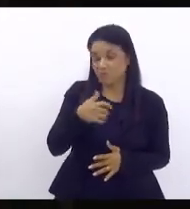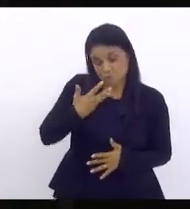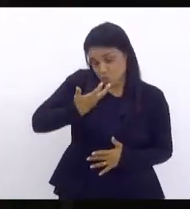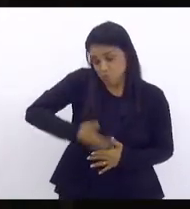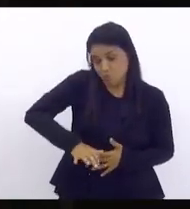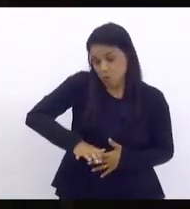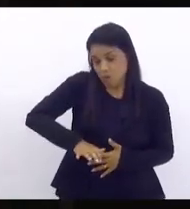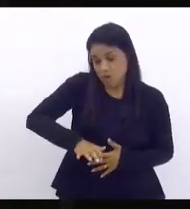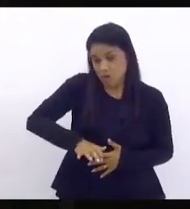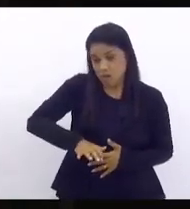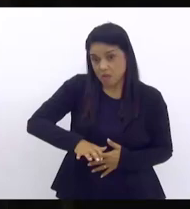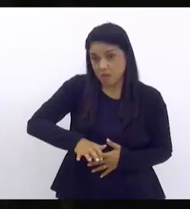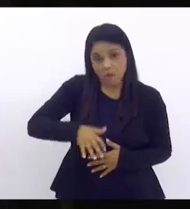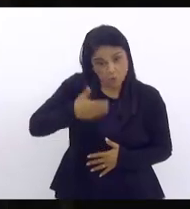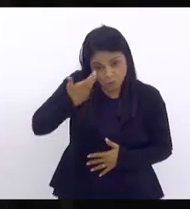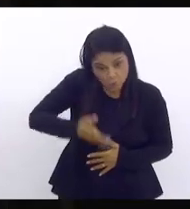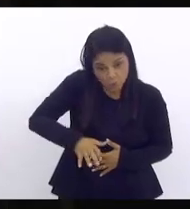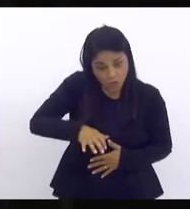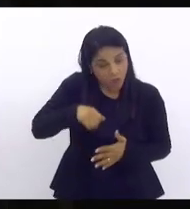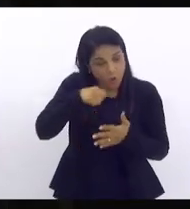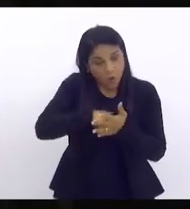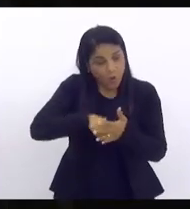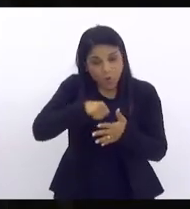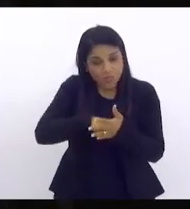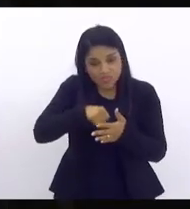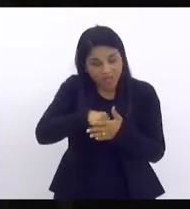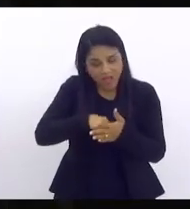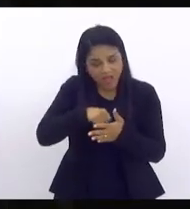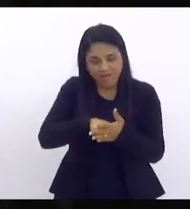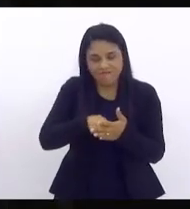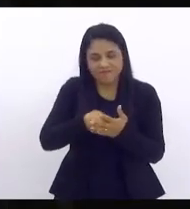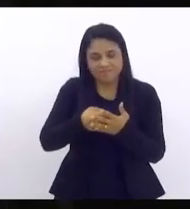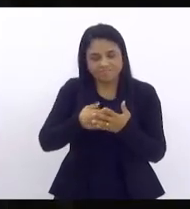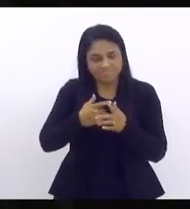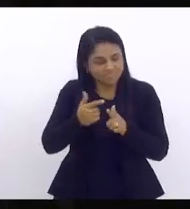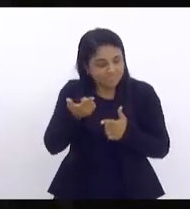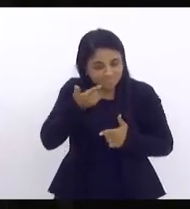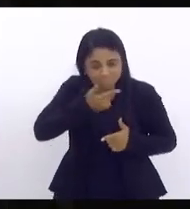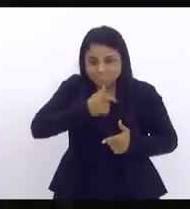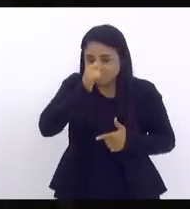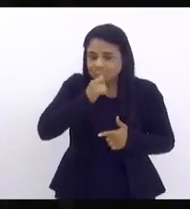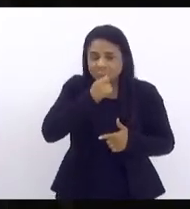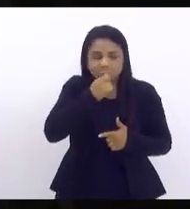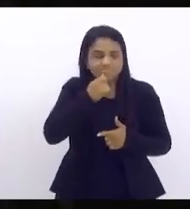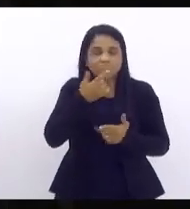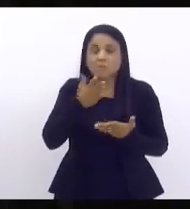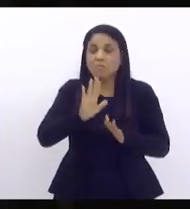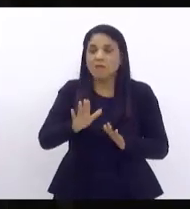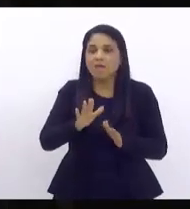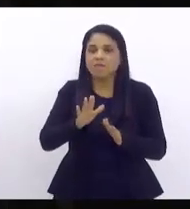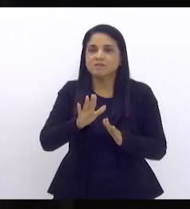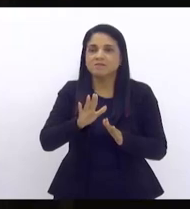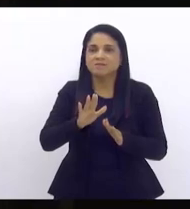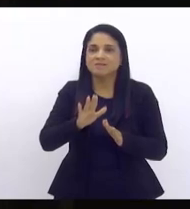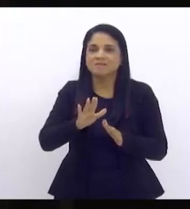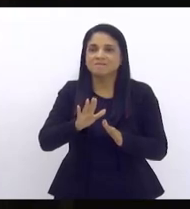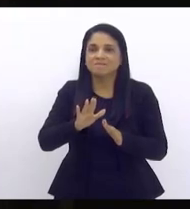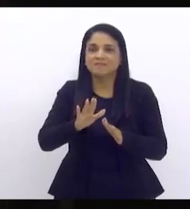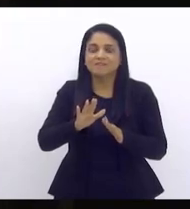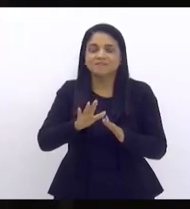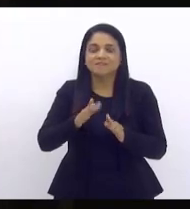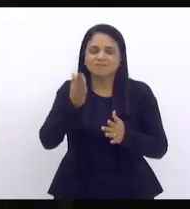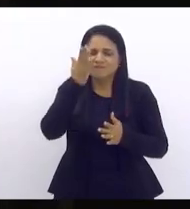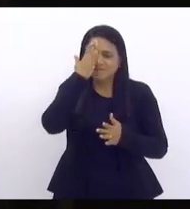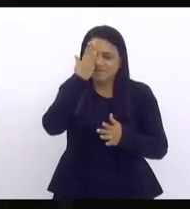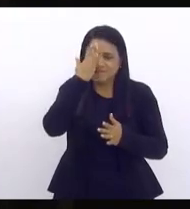queria aquilo. Eu lutava para que aquilo não acontecesse, mas eu tenho certeza que, como